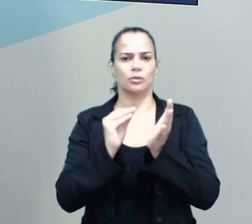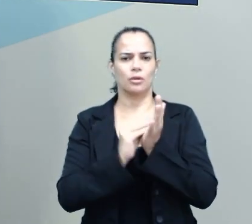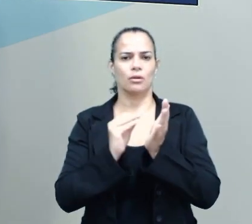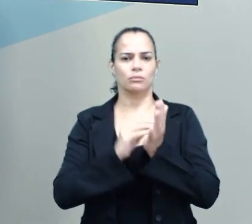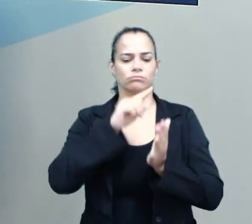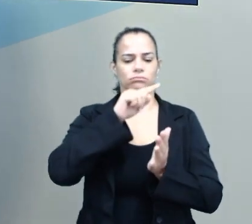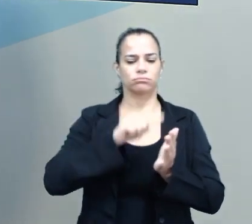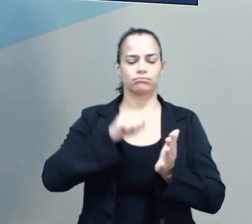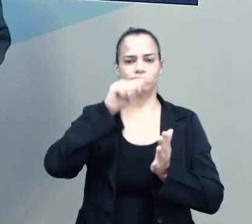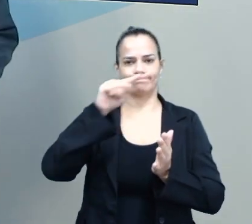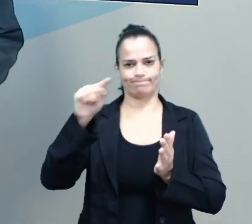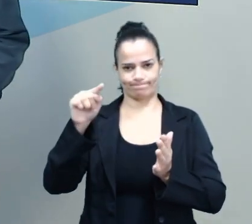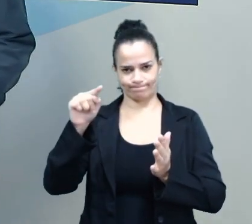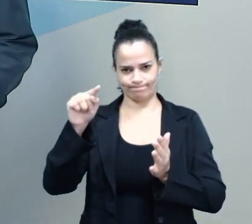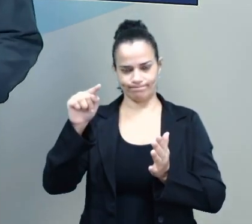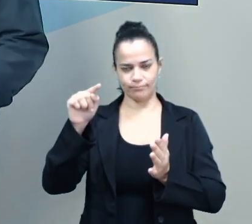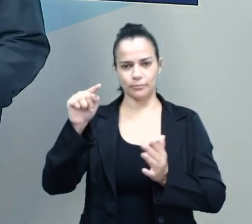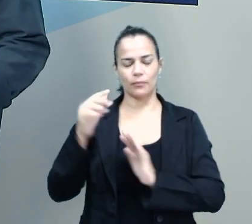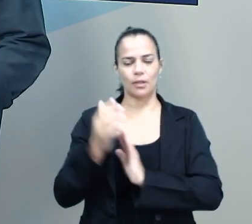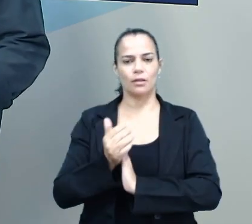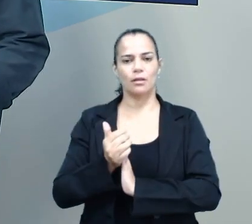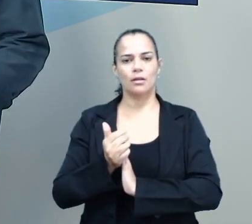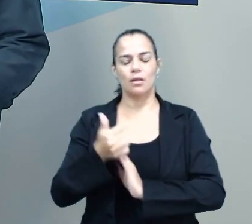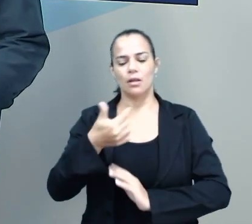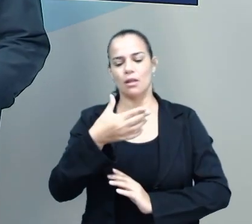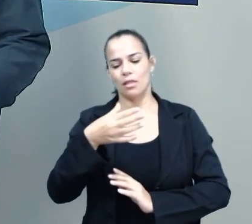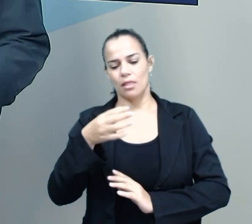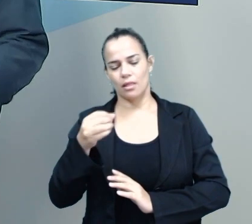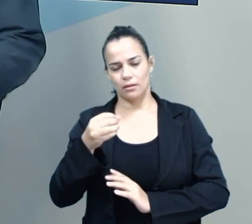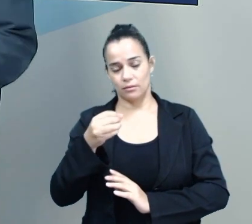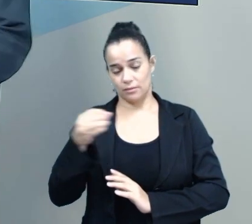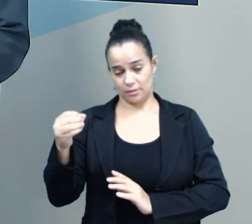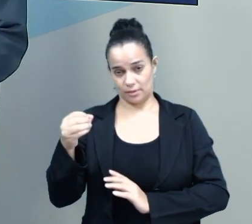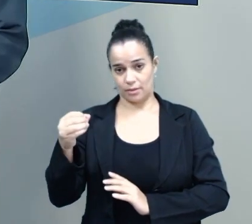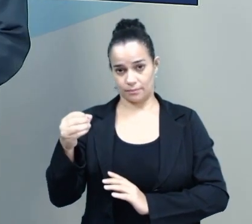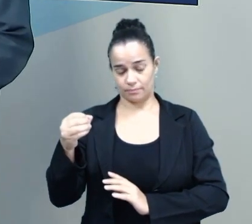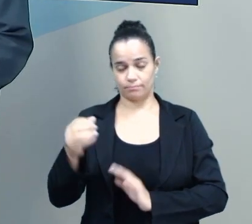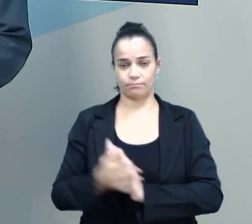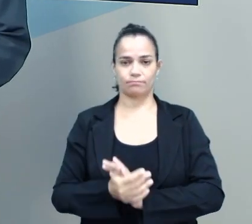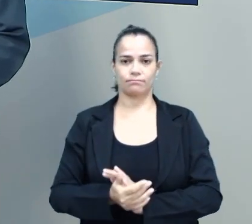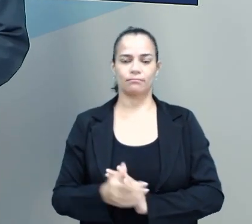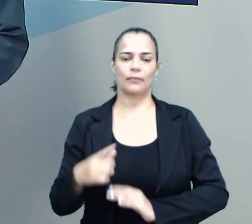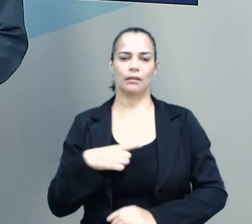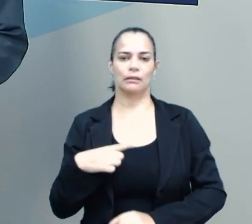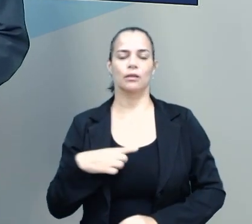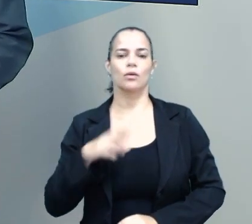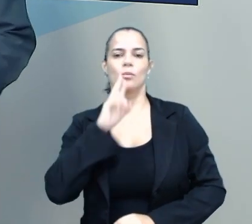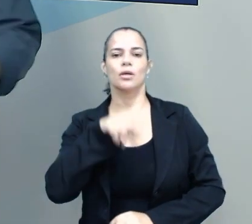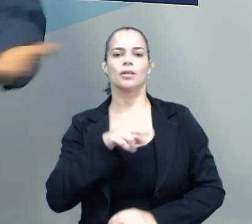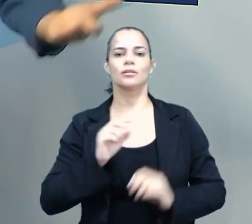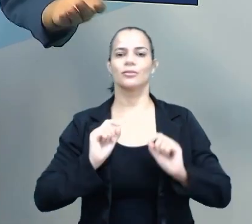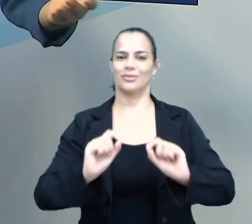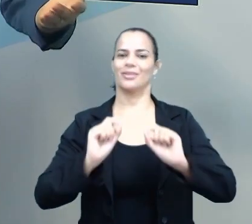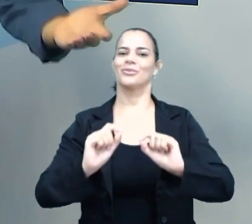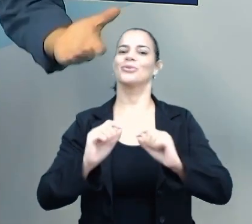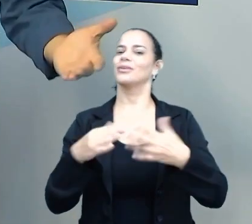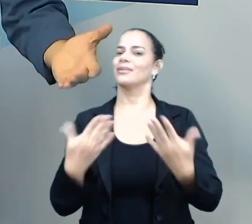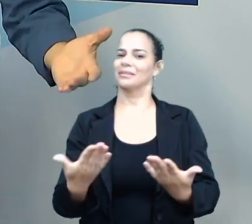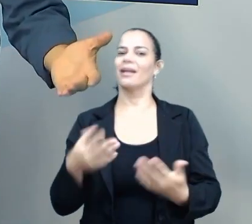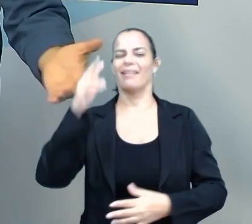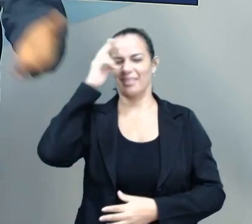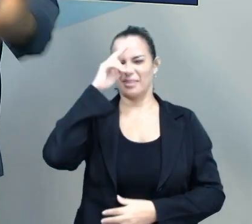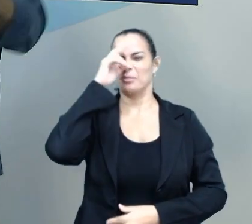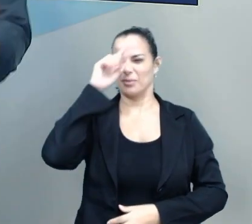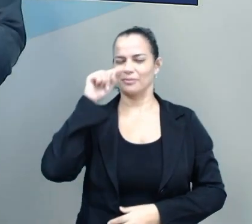ó, extraindo a raiz quadrada de 100. E aí você tem como resultado, isso, lembrou,